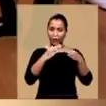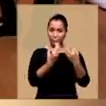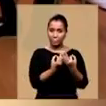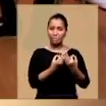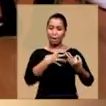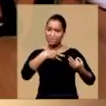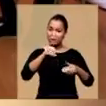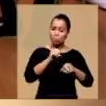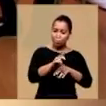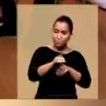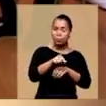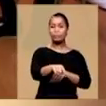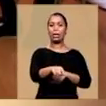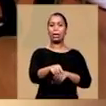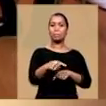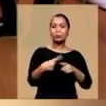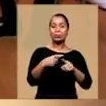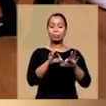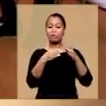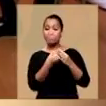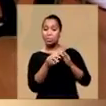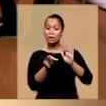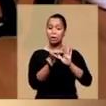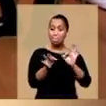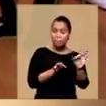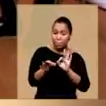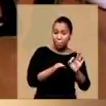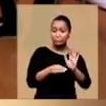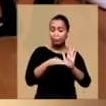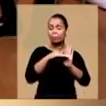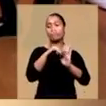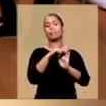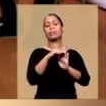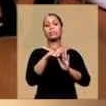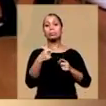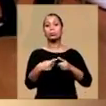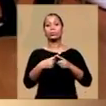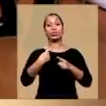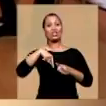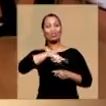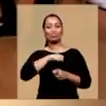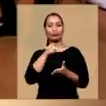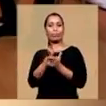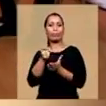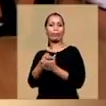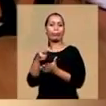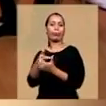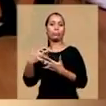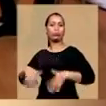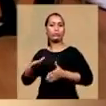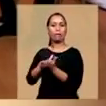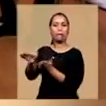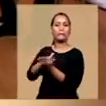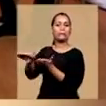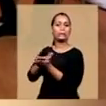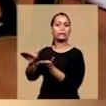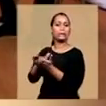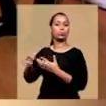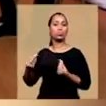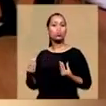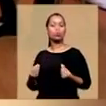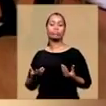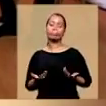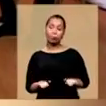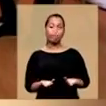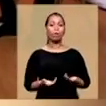filhos e as pessoas se planejarem financeiramente. A gente tem uma cultura muito de excesso, né? De gasto com